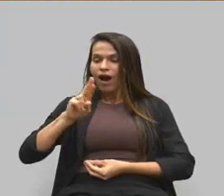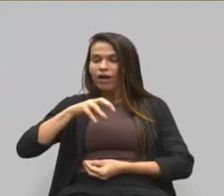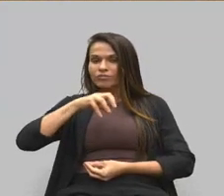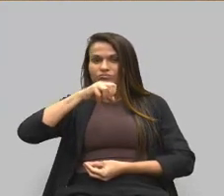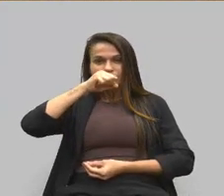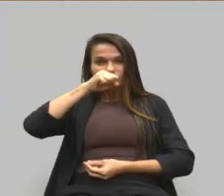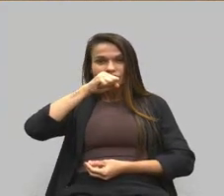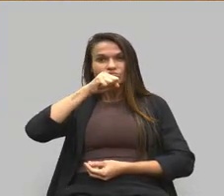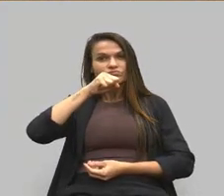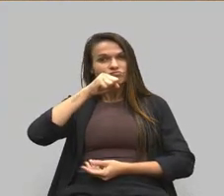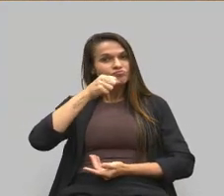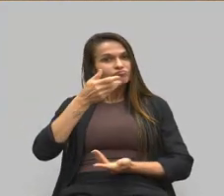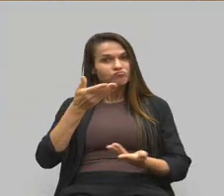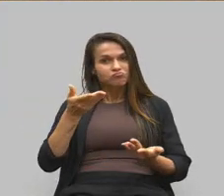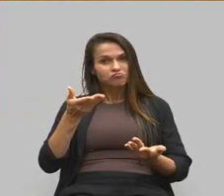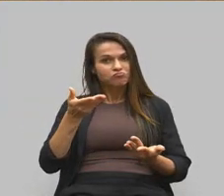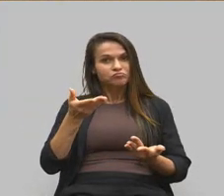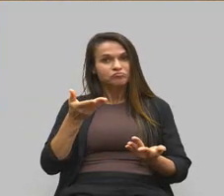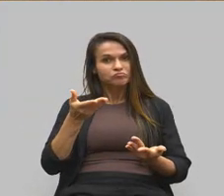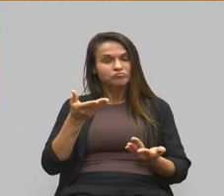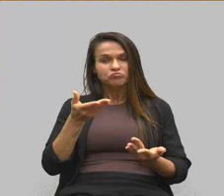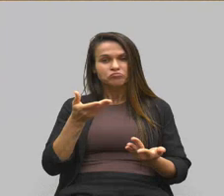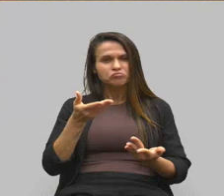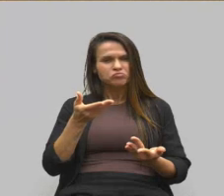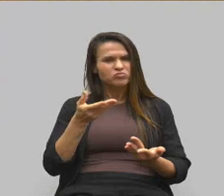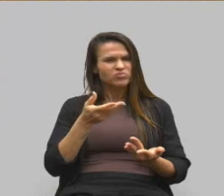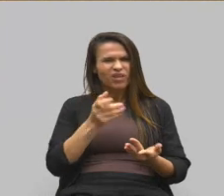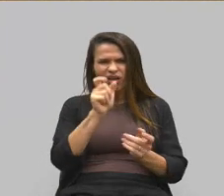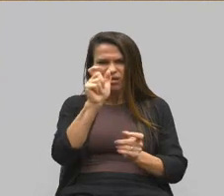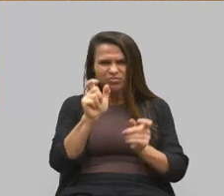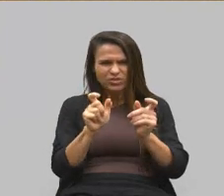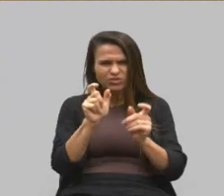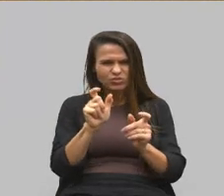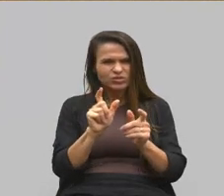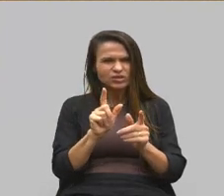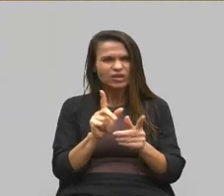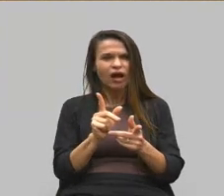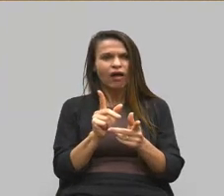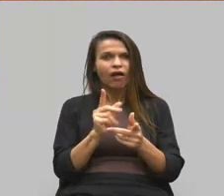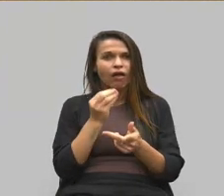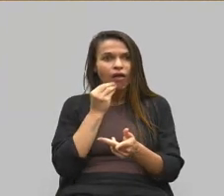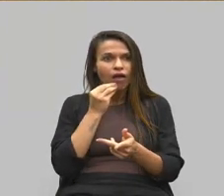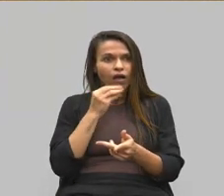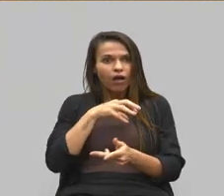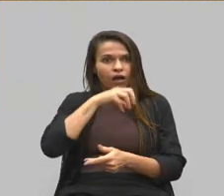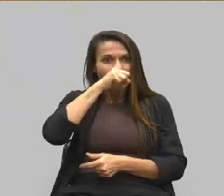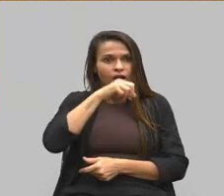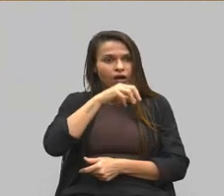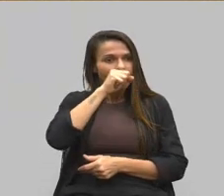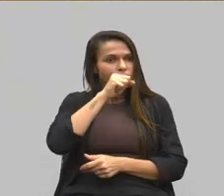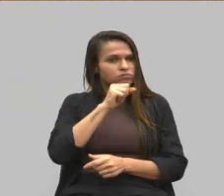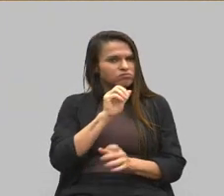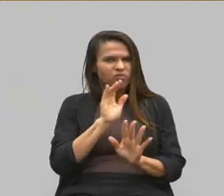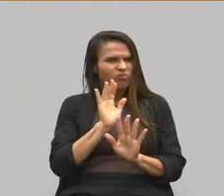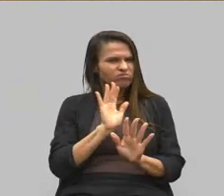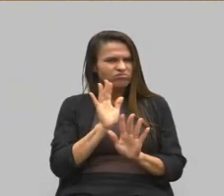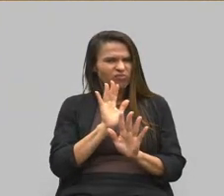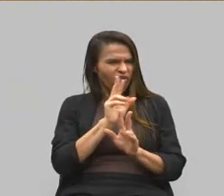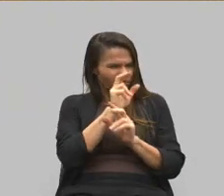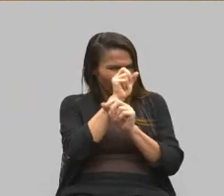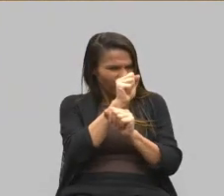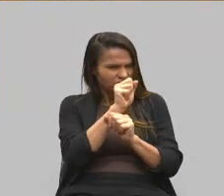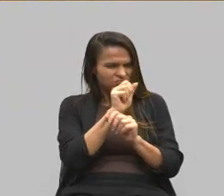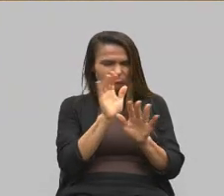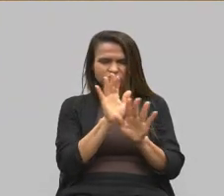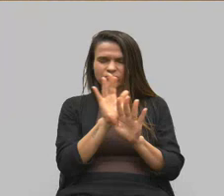aqui está fazendo esforço para respirar ninguém tá fazendo esforço tá sendo